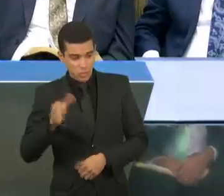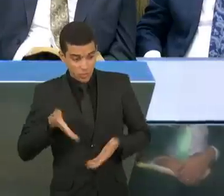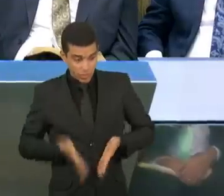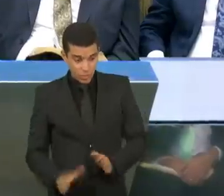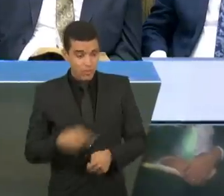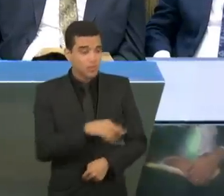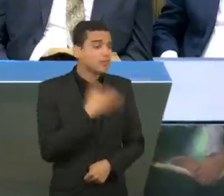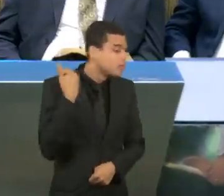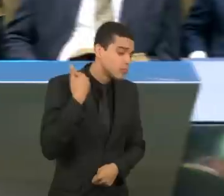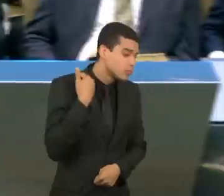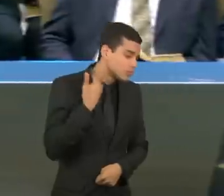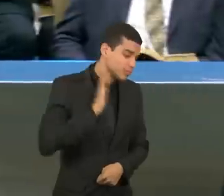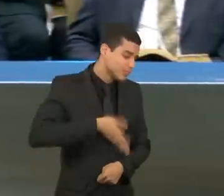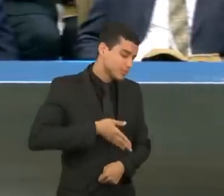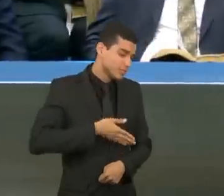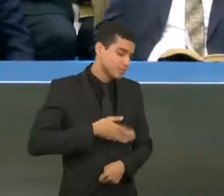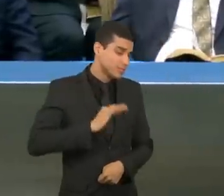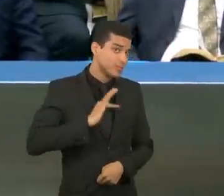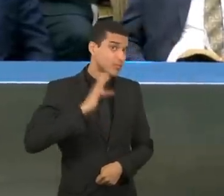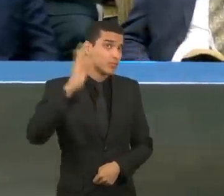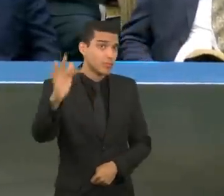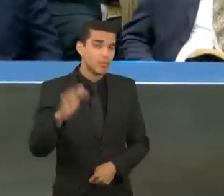aparecer? Mistério.